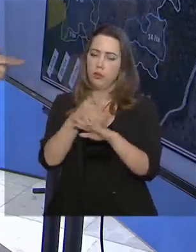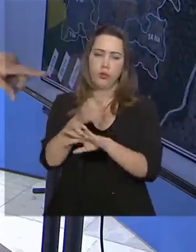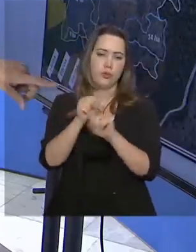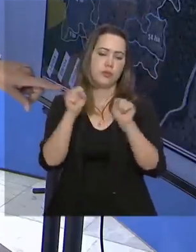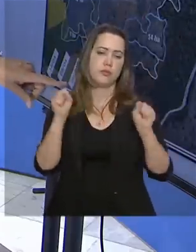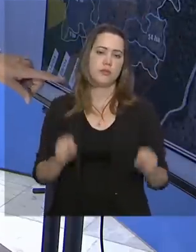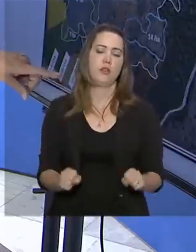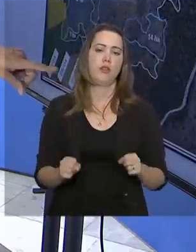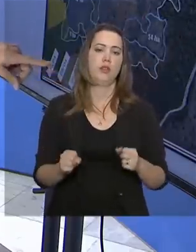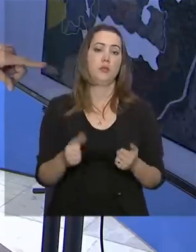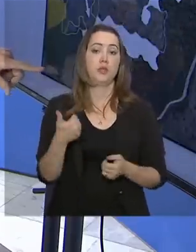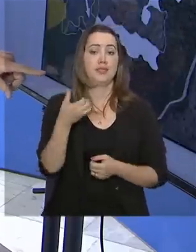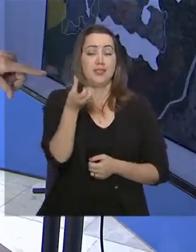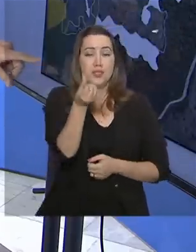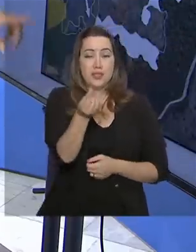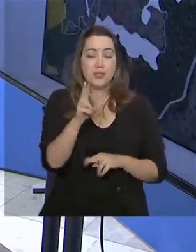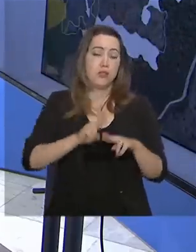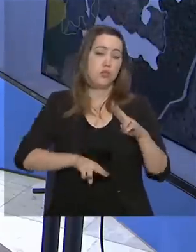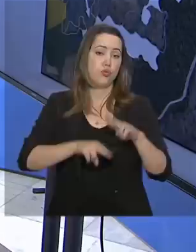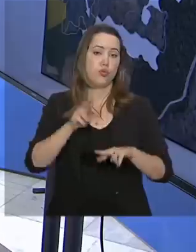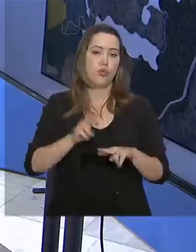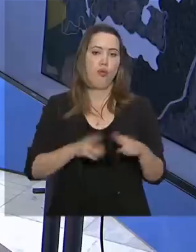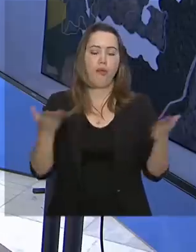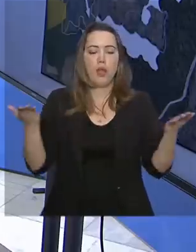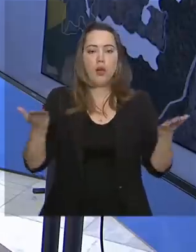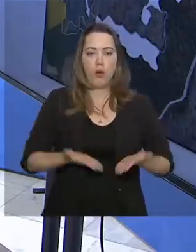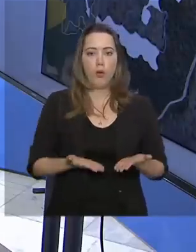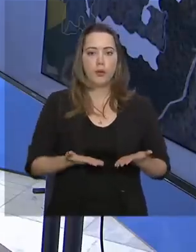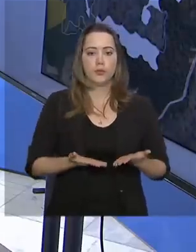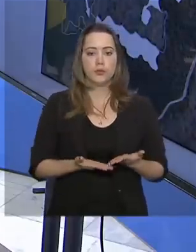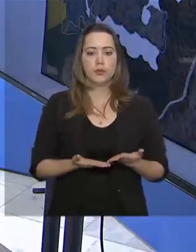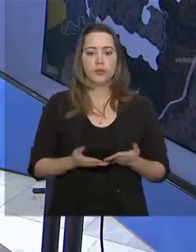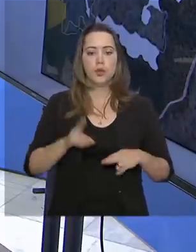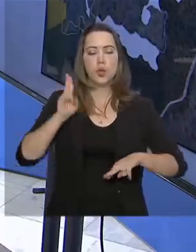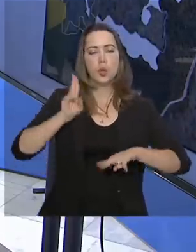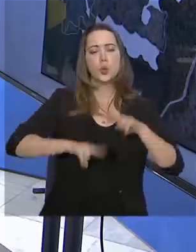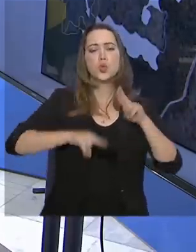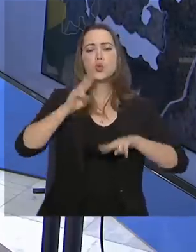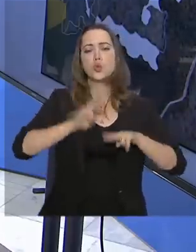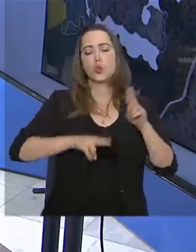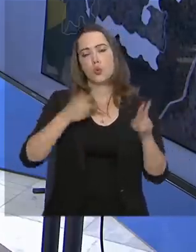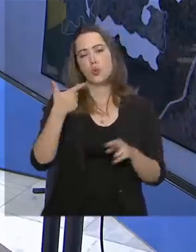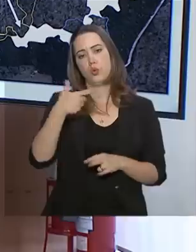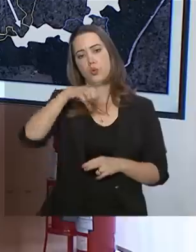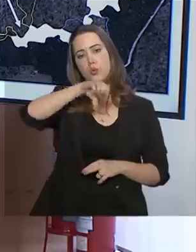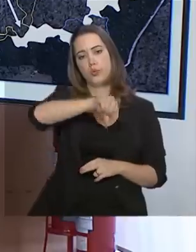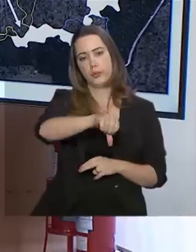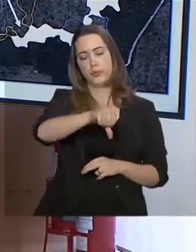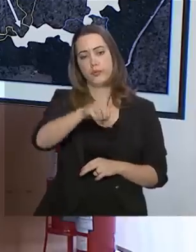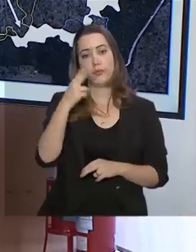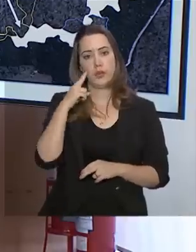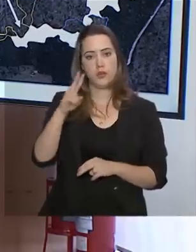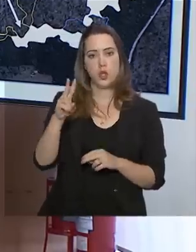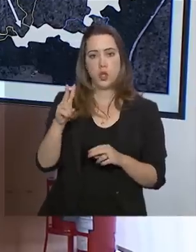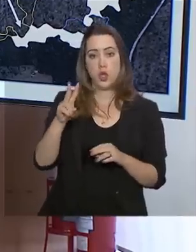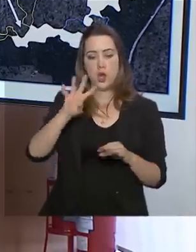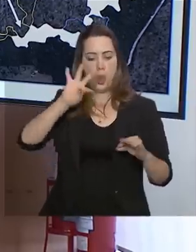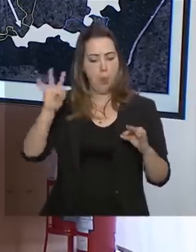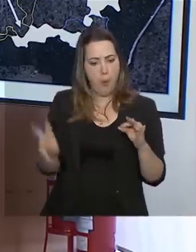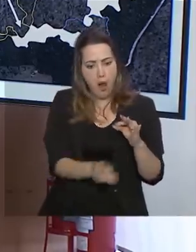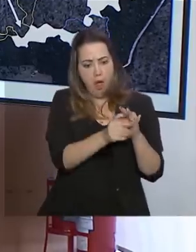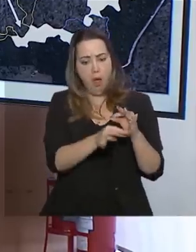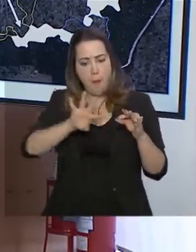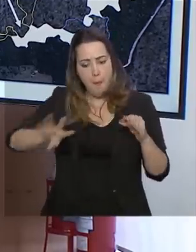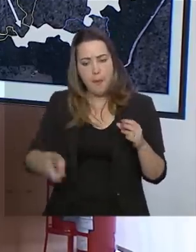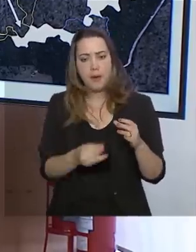16 26 e agora junho de 2019 é computado um volume total